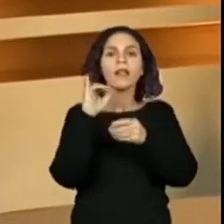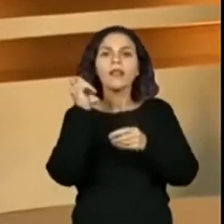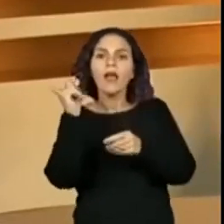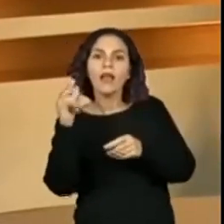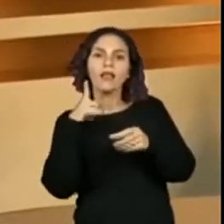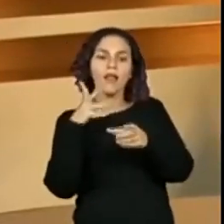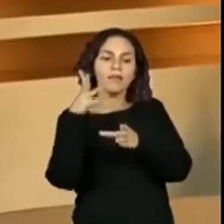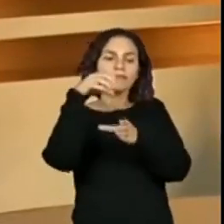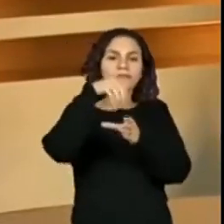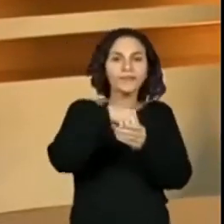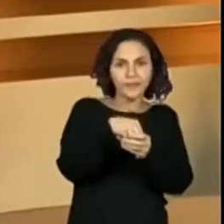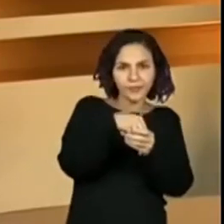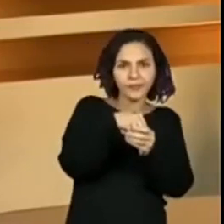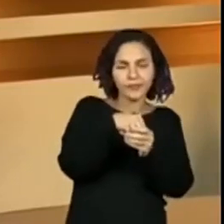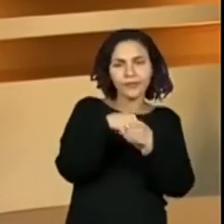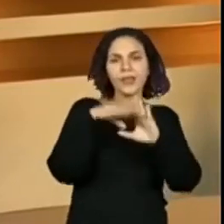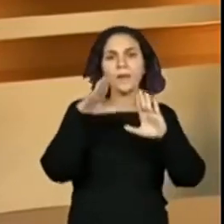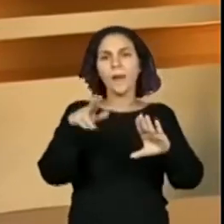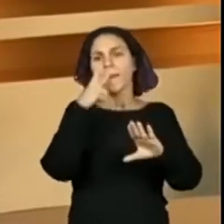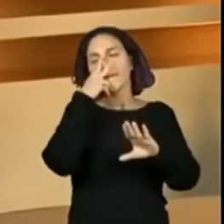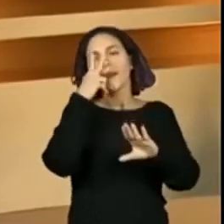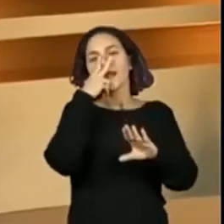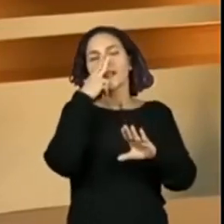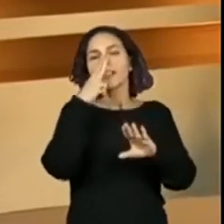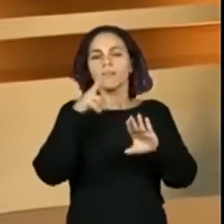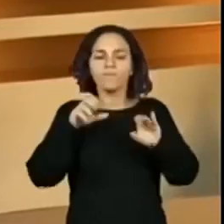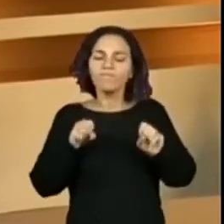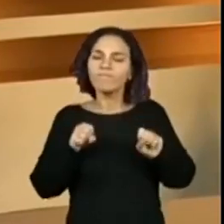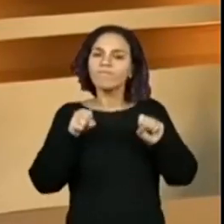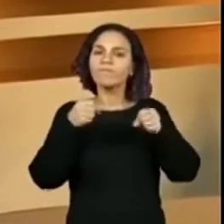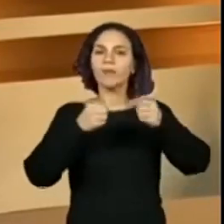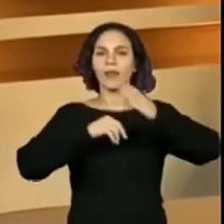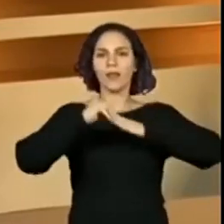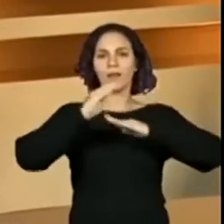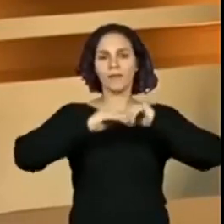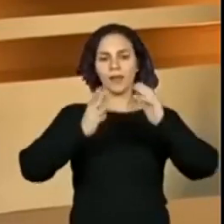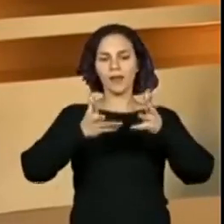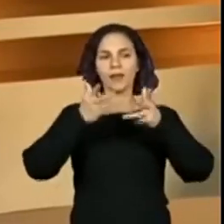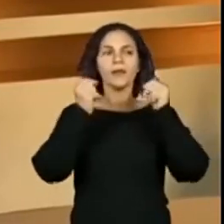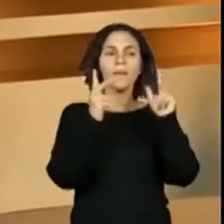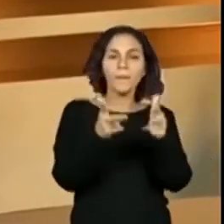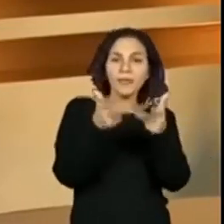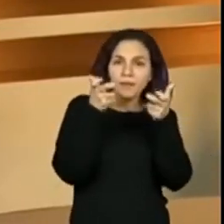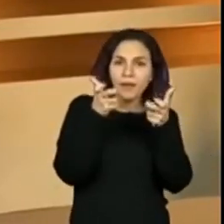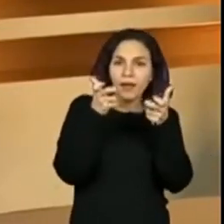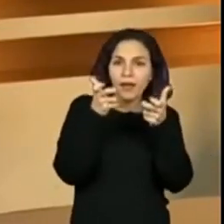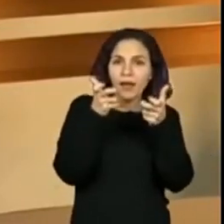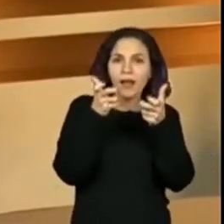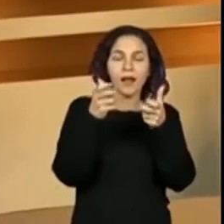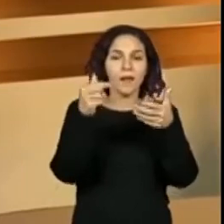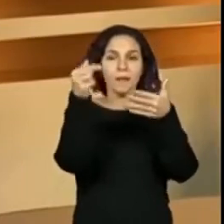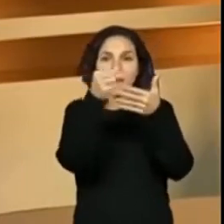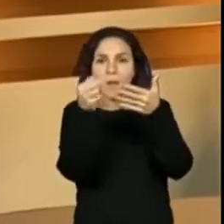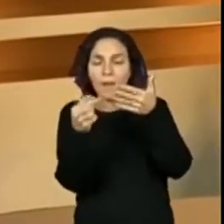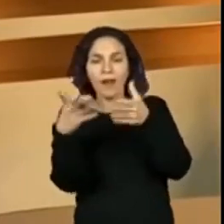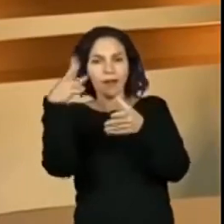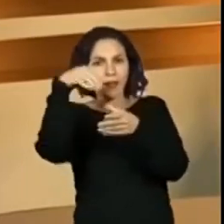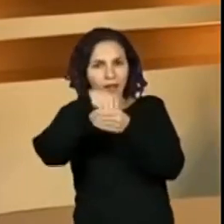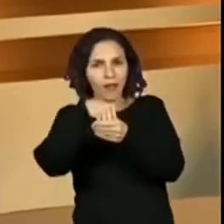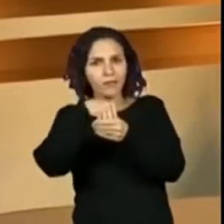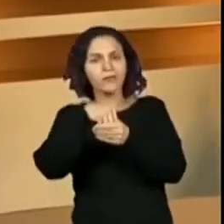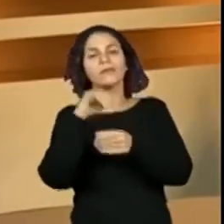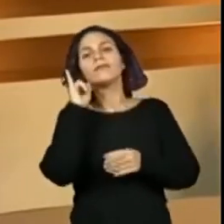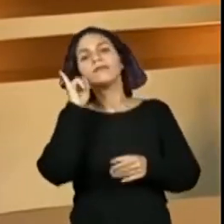todos, mas como um reforço aí dessa habilidade de reconhecer, identificar os elementos da narrativa, o